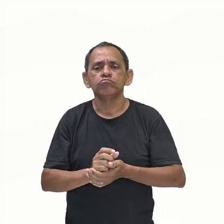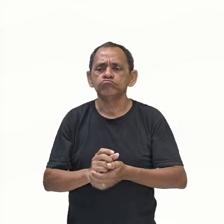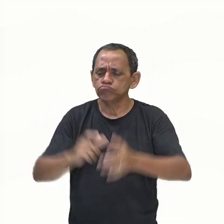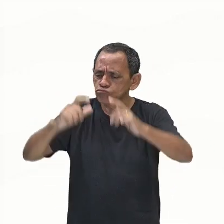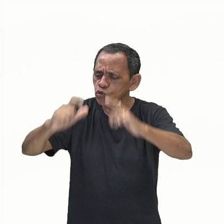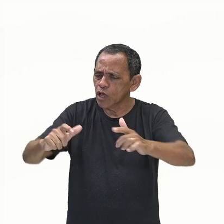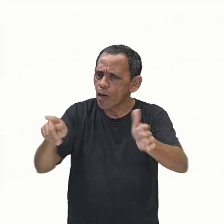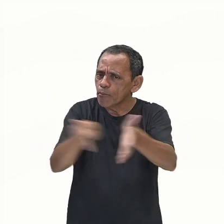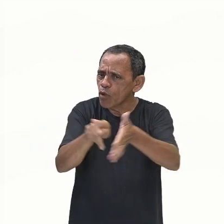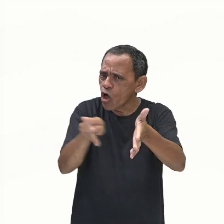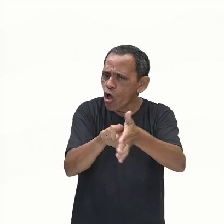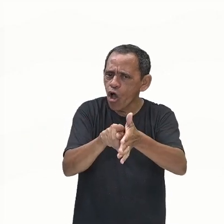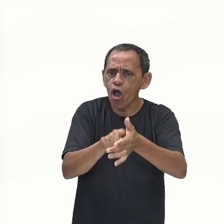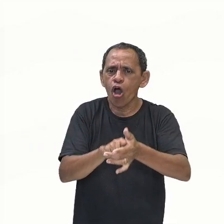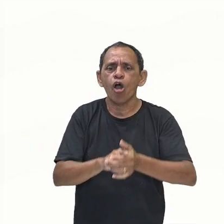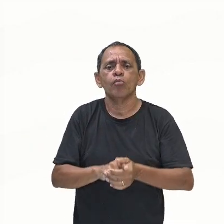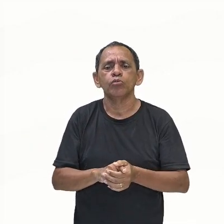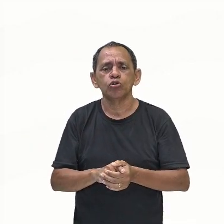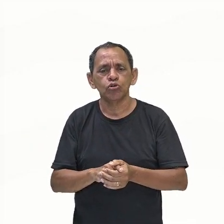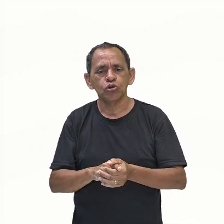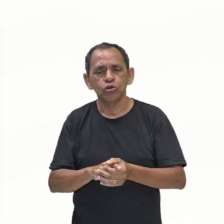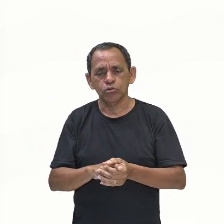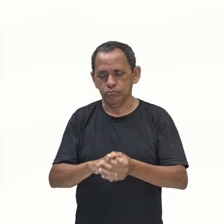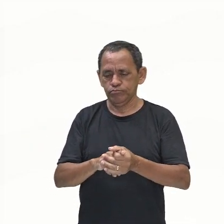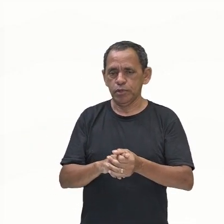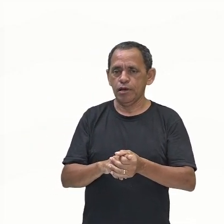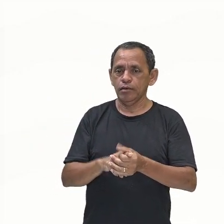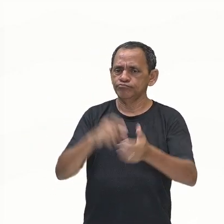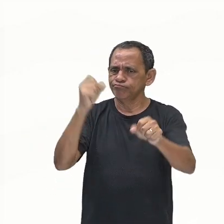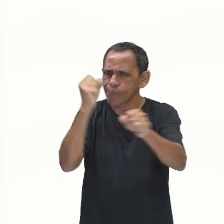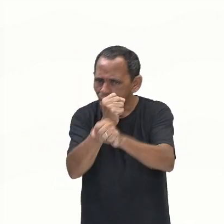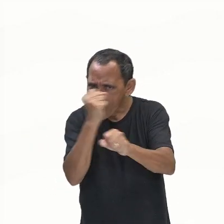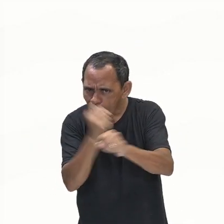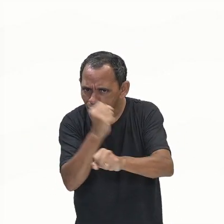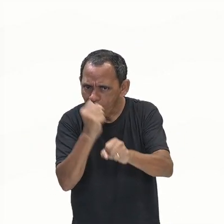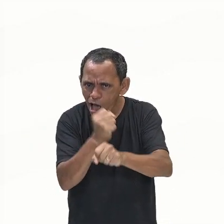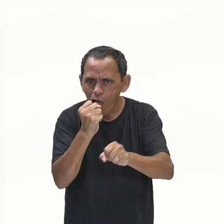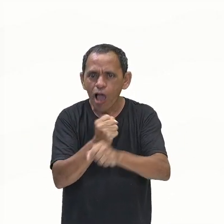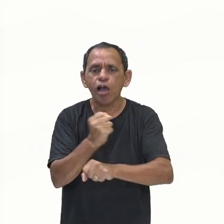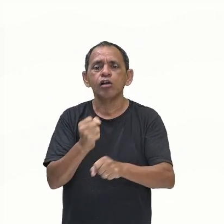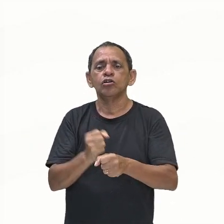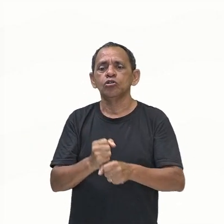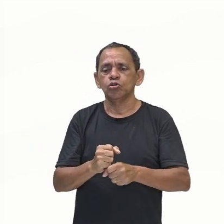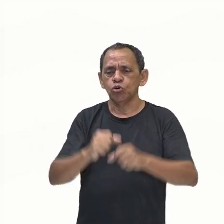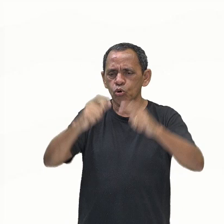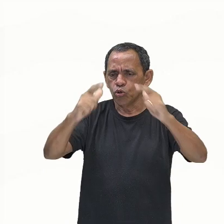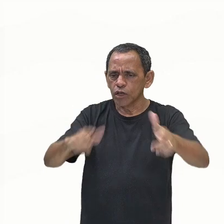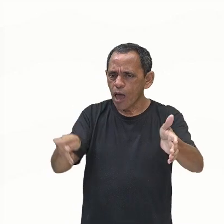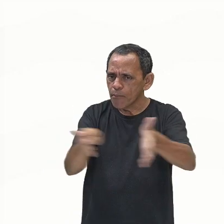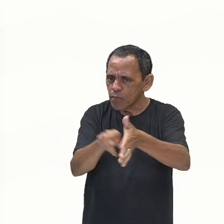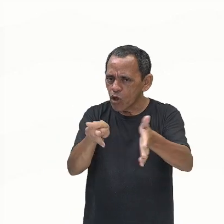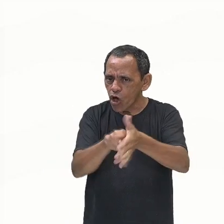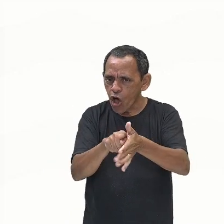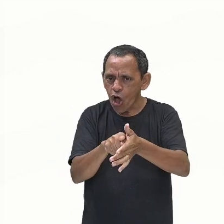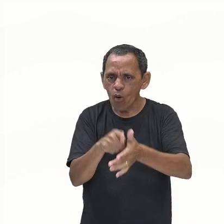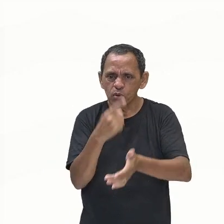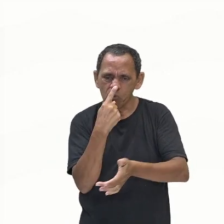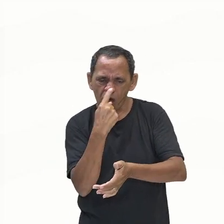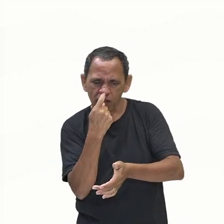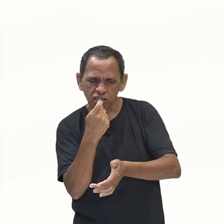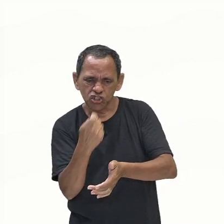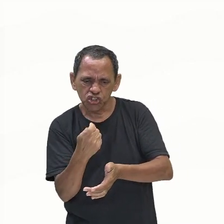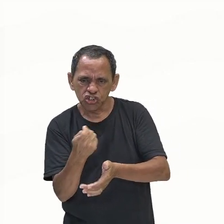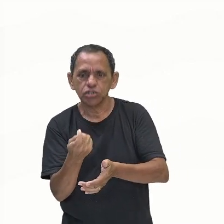Um aterro, na verdade, em outro município aqui do interior do Amazonas. Então, tudo isso faz parte da tomada de